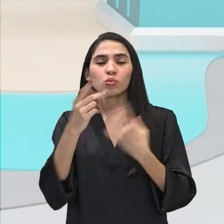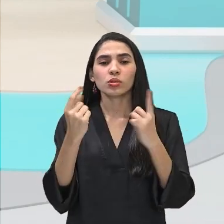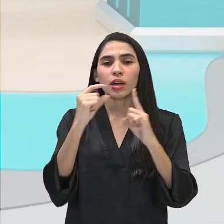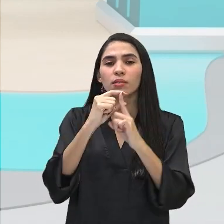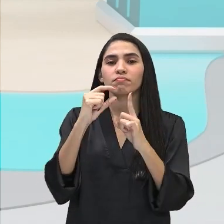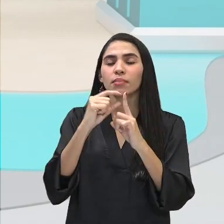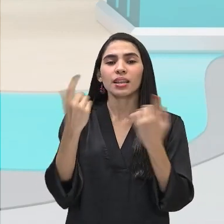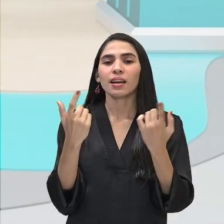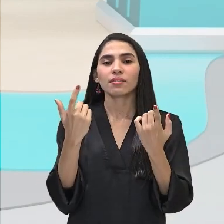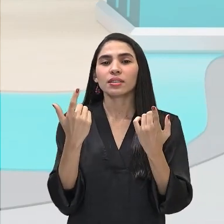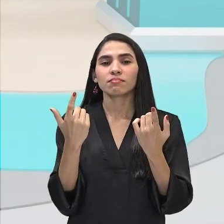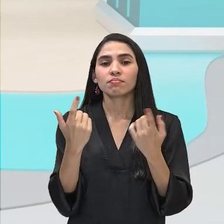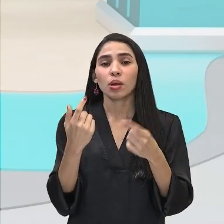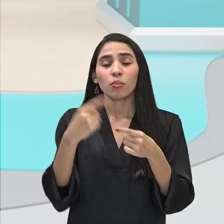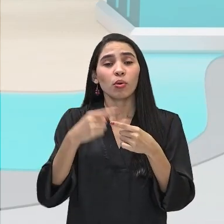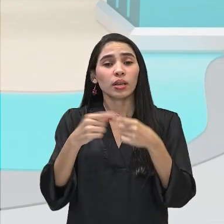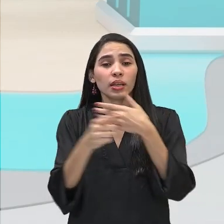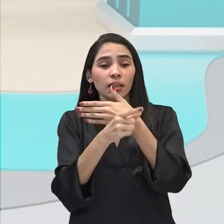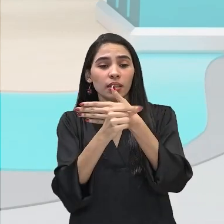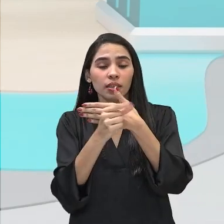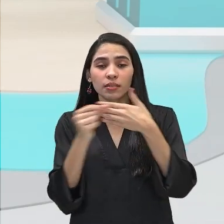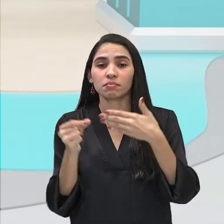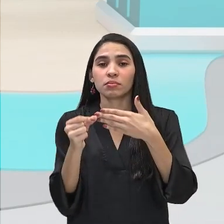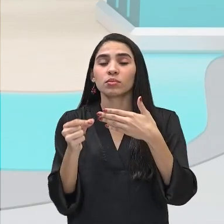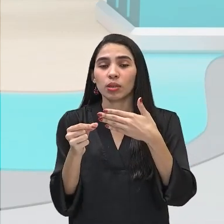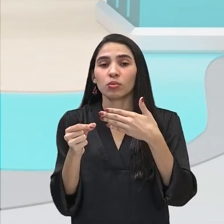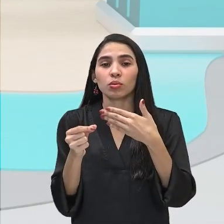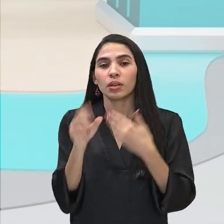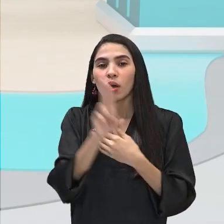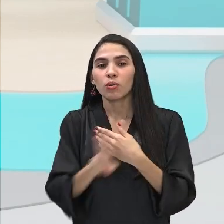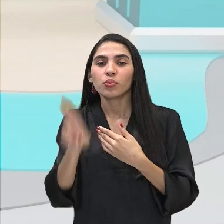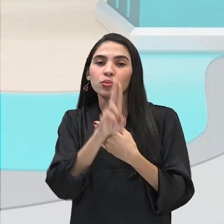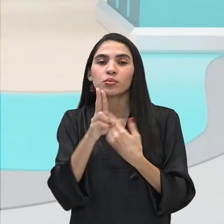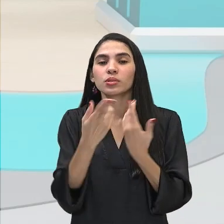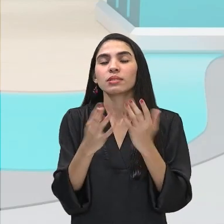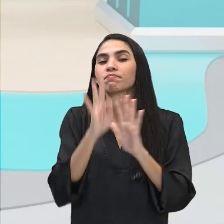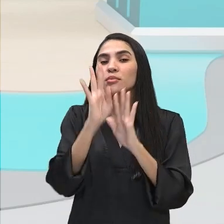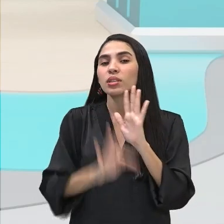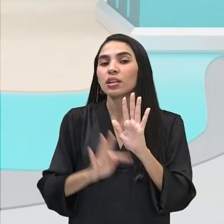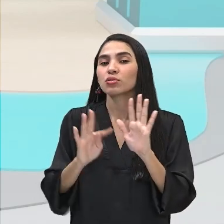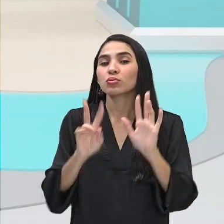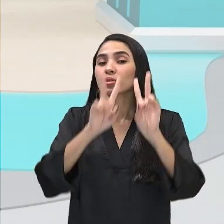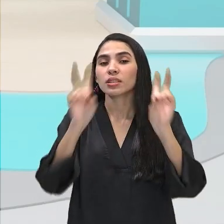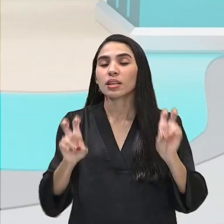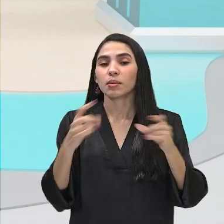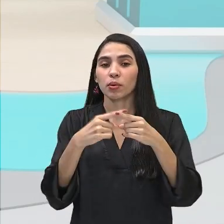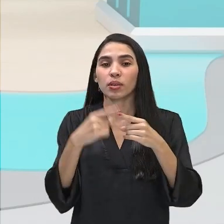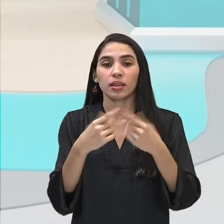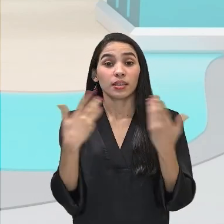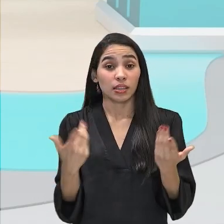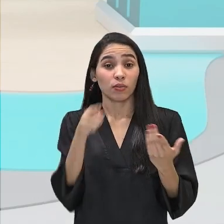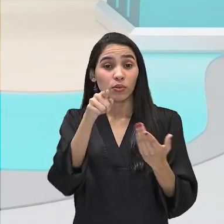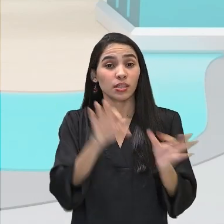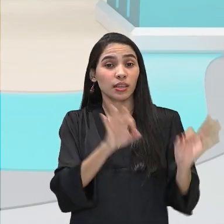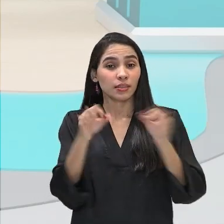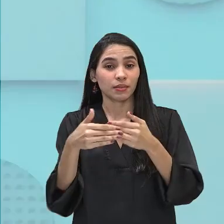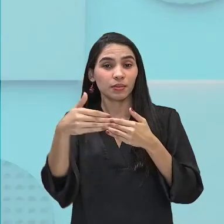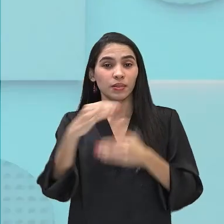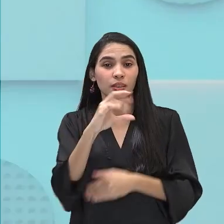construção para se referir à personagem central deste seu texto. Então acompanhe aí o nosso primeiro exemplo de